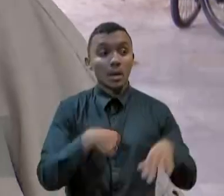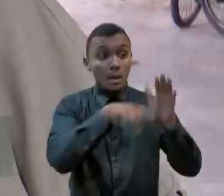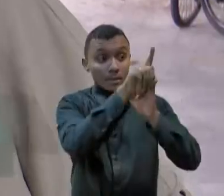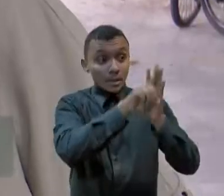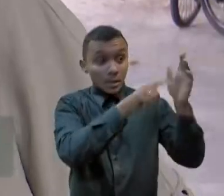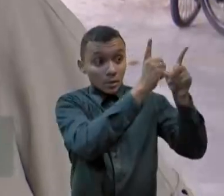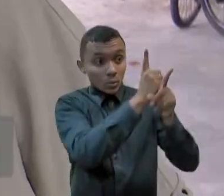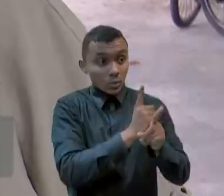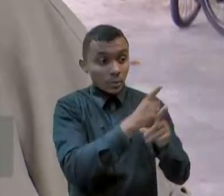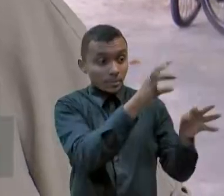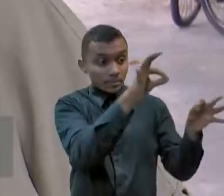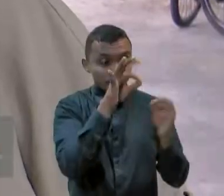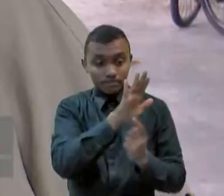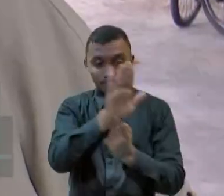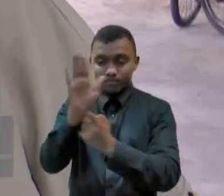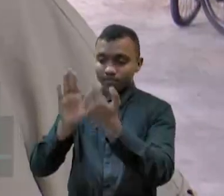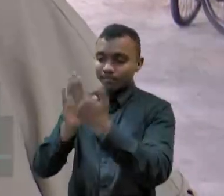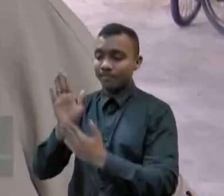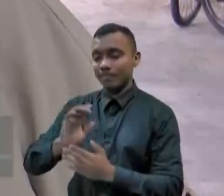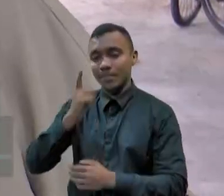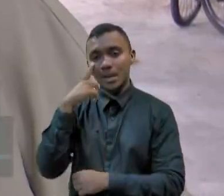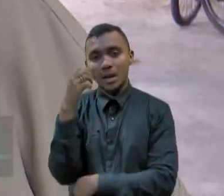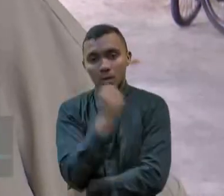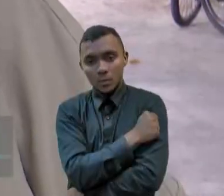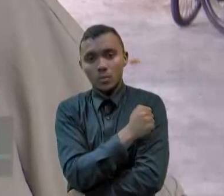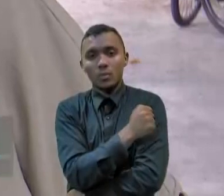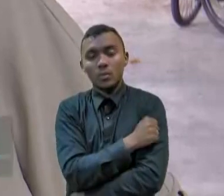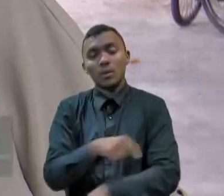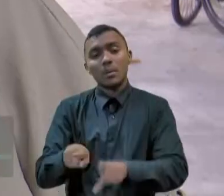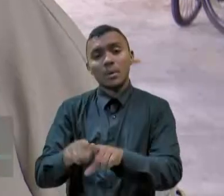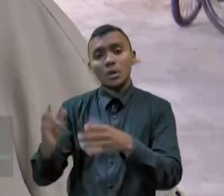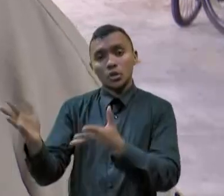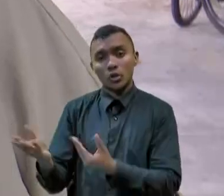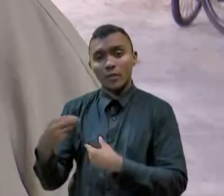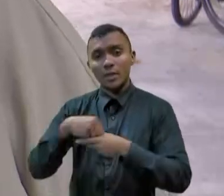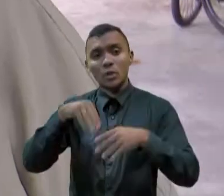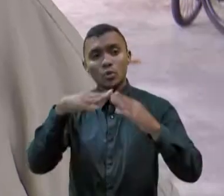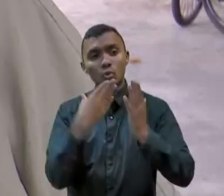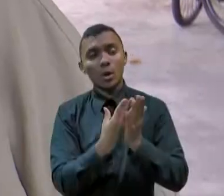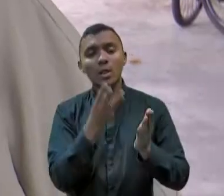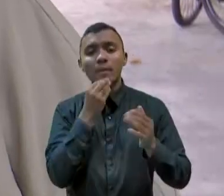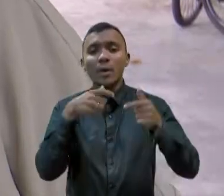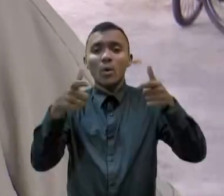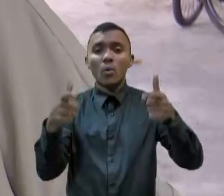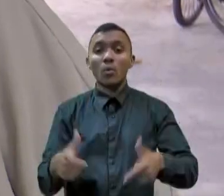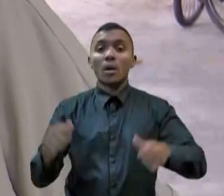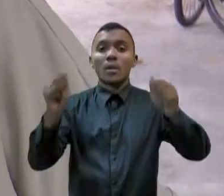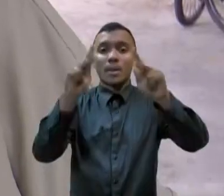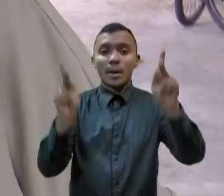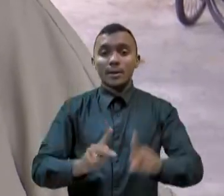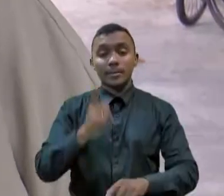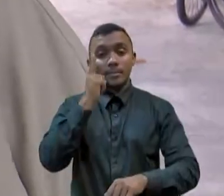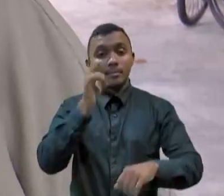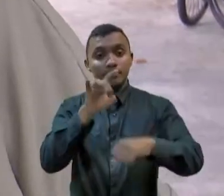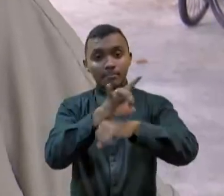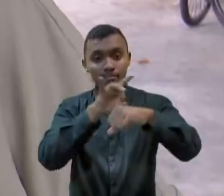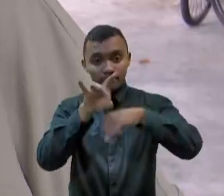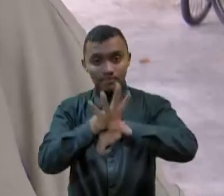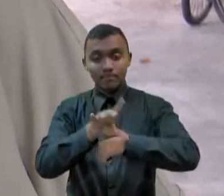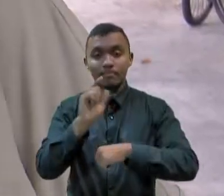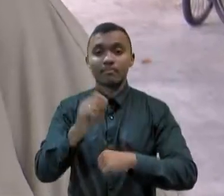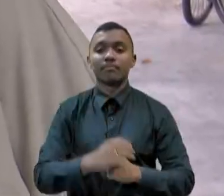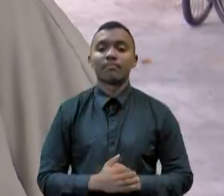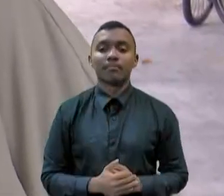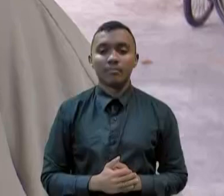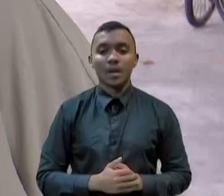que os jovens e adolescentes têm na escola um lugar de acolhimento. Então, nós sugestões é no sentido justamente de que a secretaria